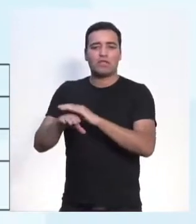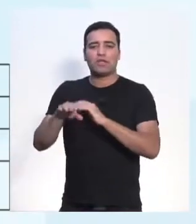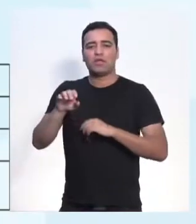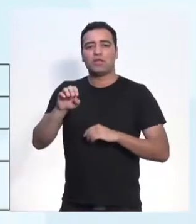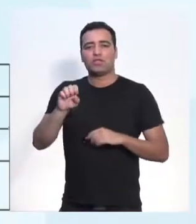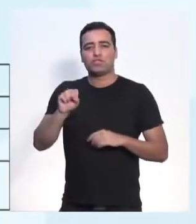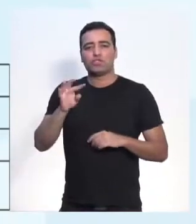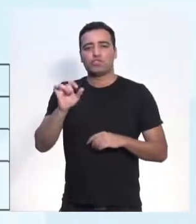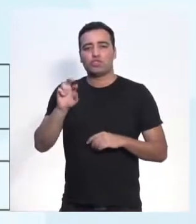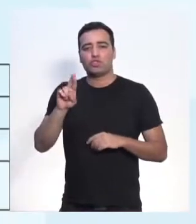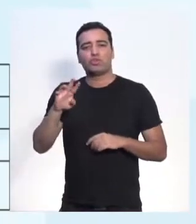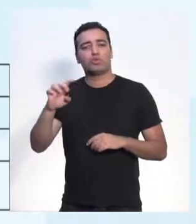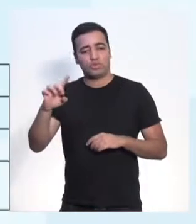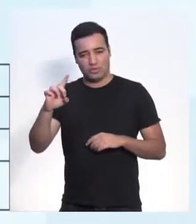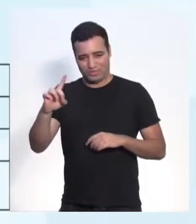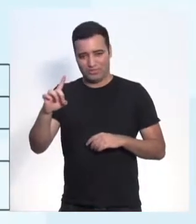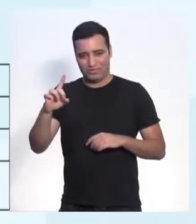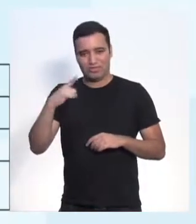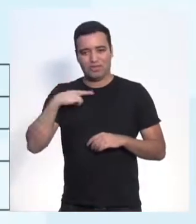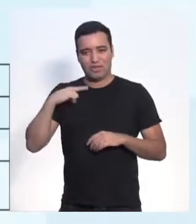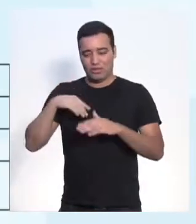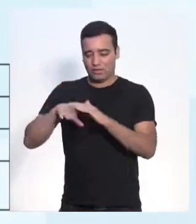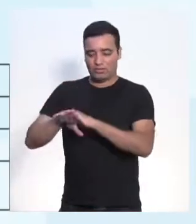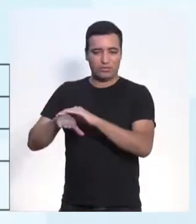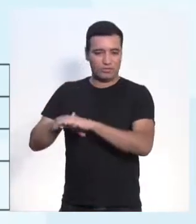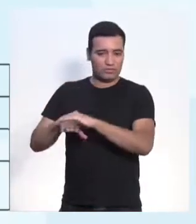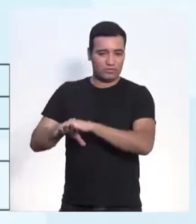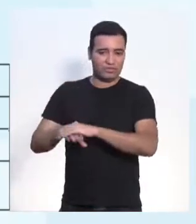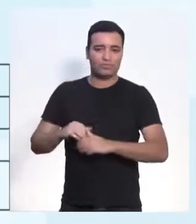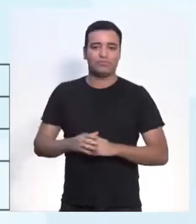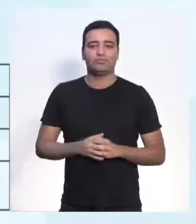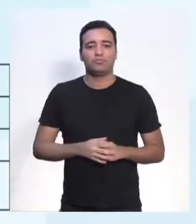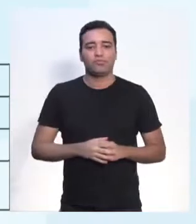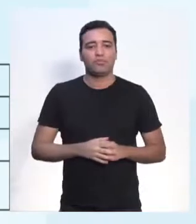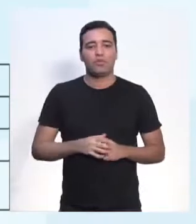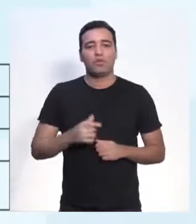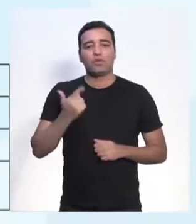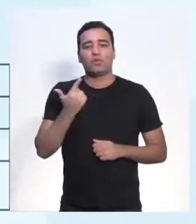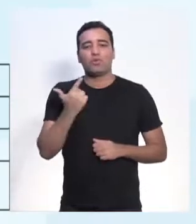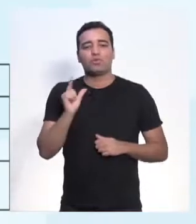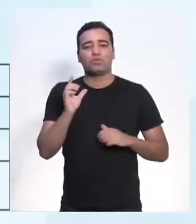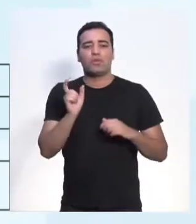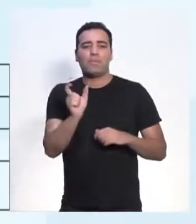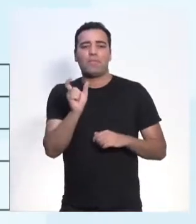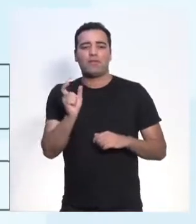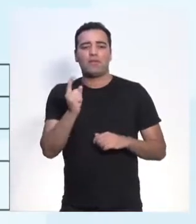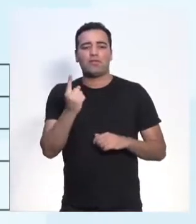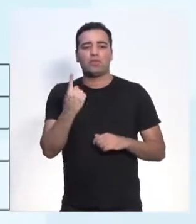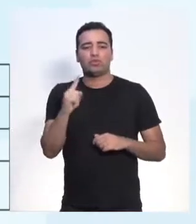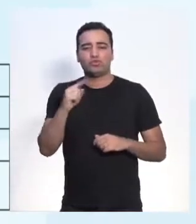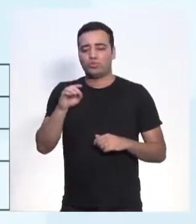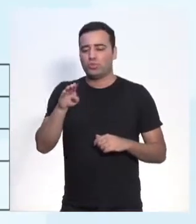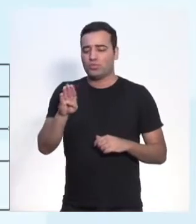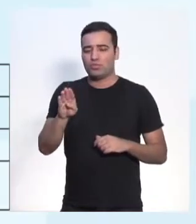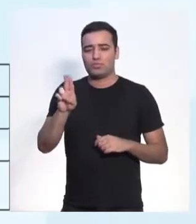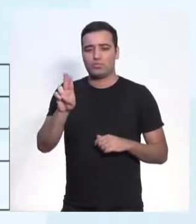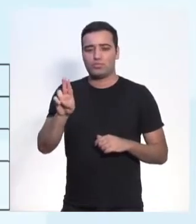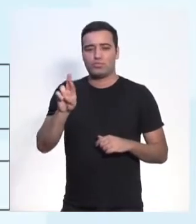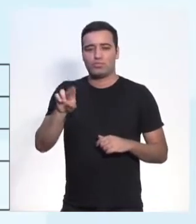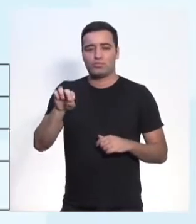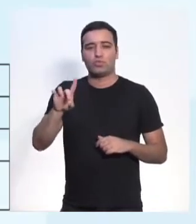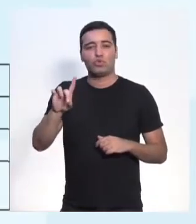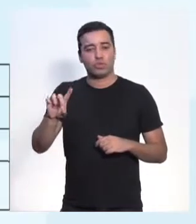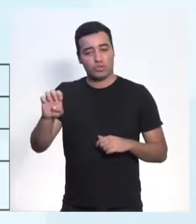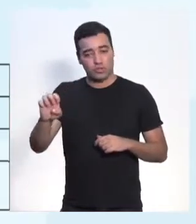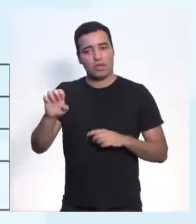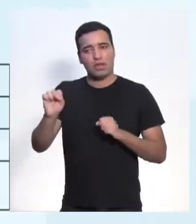também é stored, então pode ser de duas formas. E essa última palavra, o burn, ele é um verbo que ele pode ser regular, então ele termina com ed como